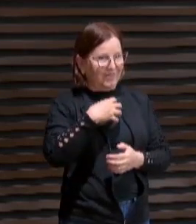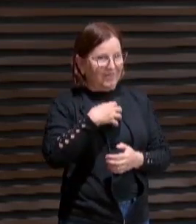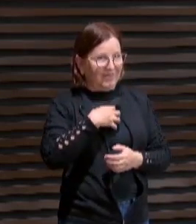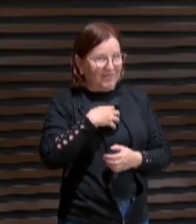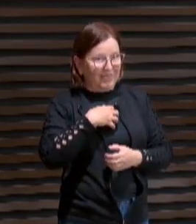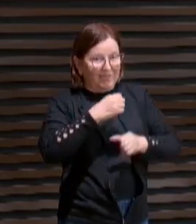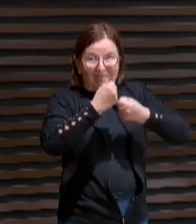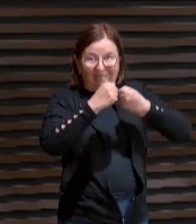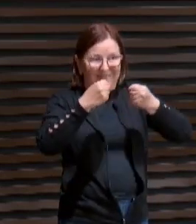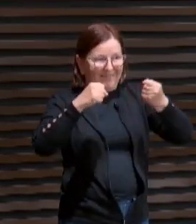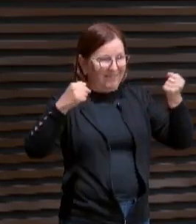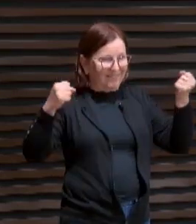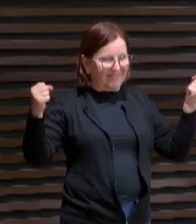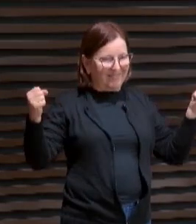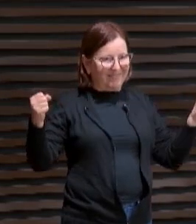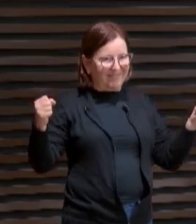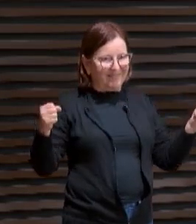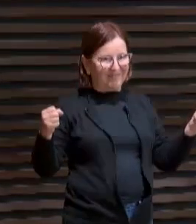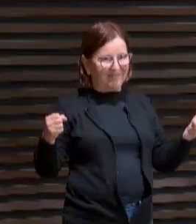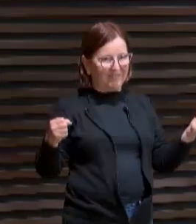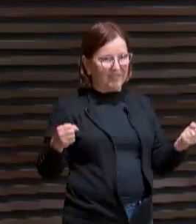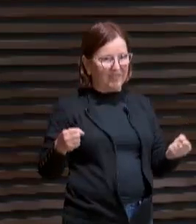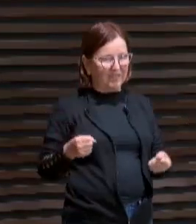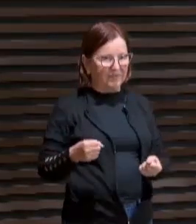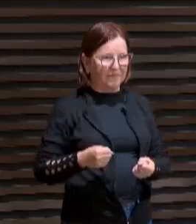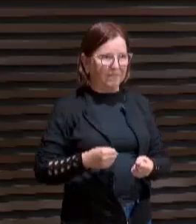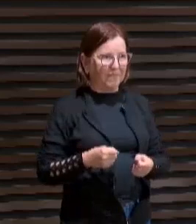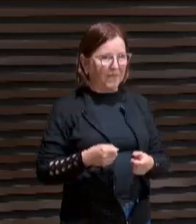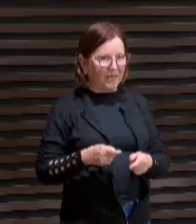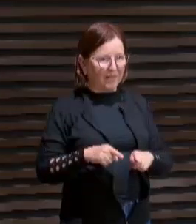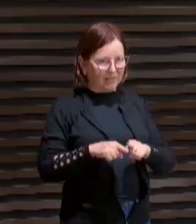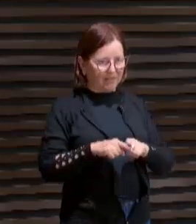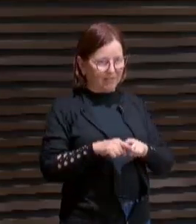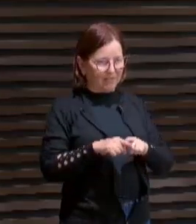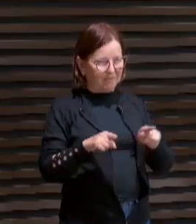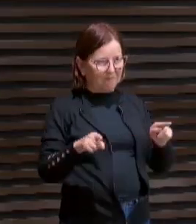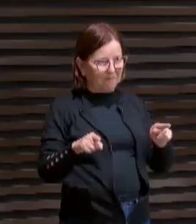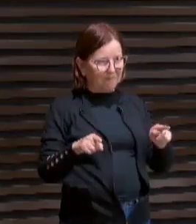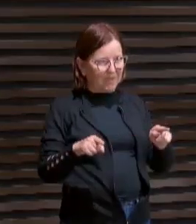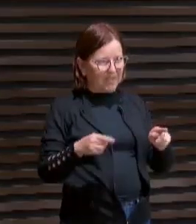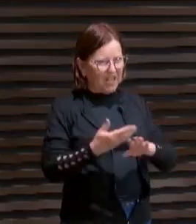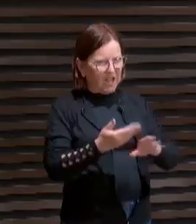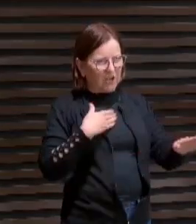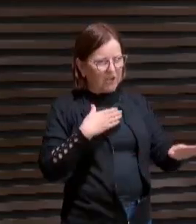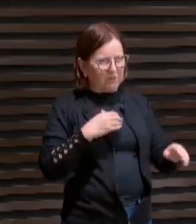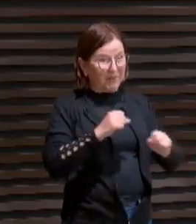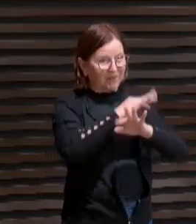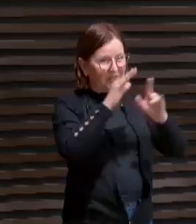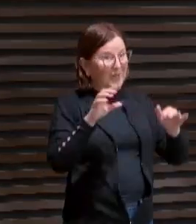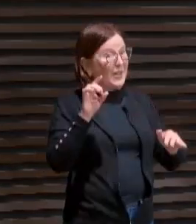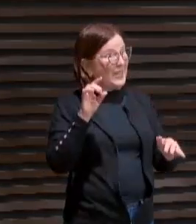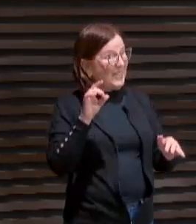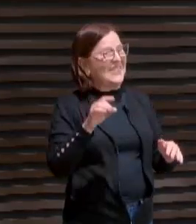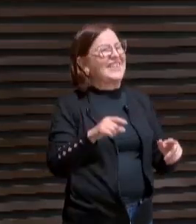exuberante. Mas longe esteja de mim gloriar-me, senão na cruz de